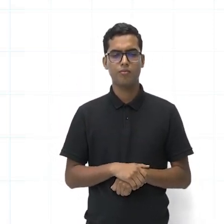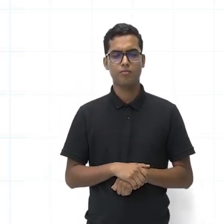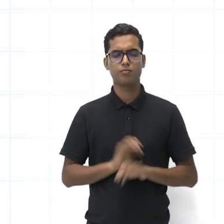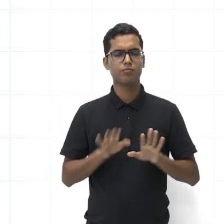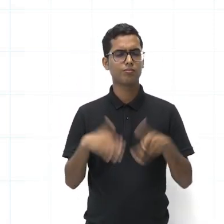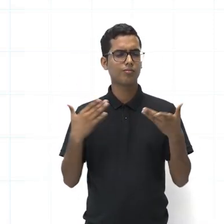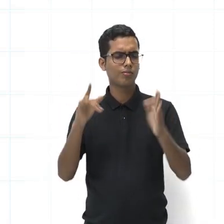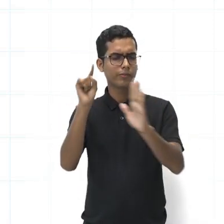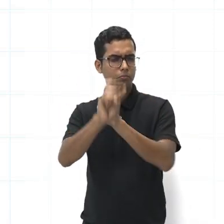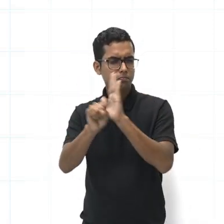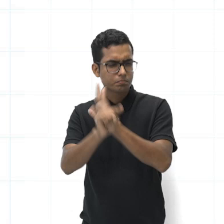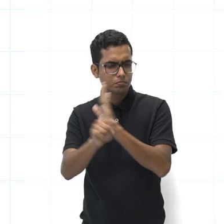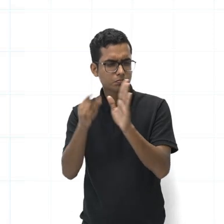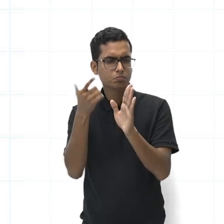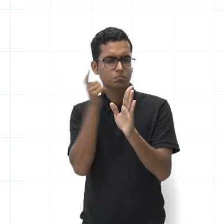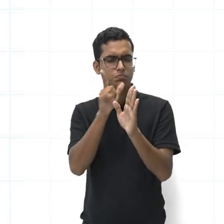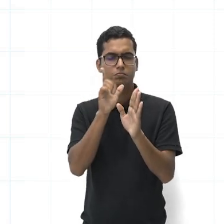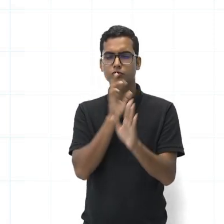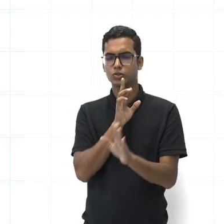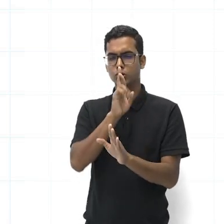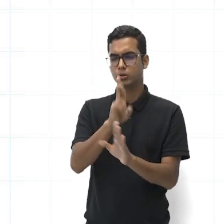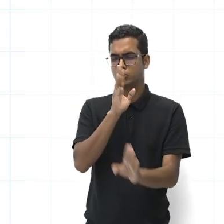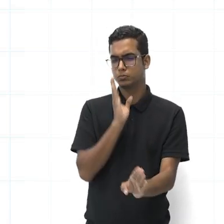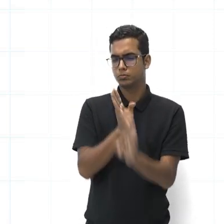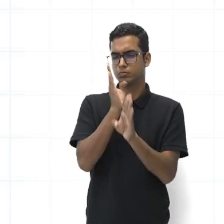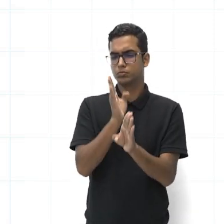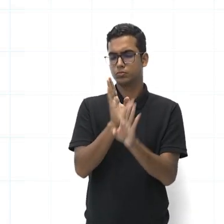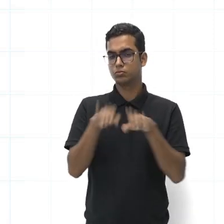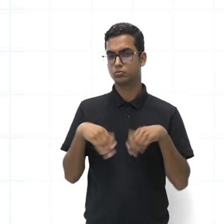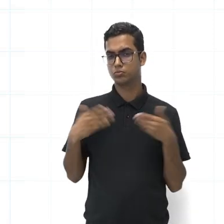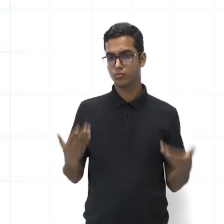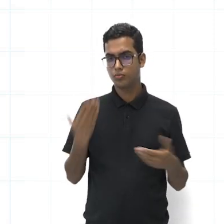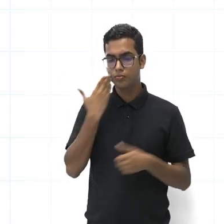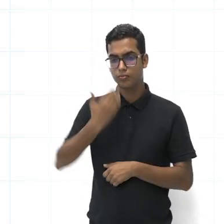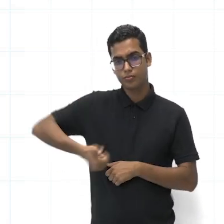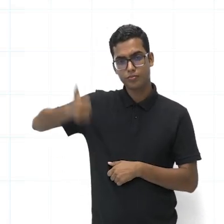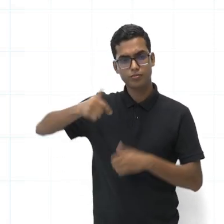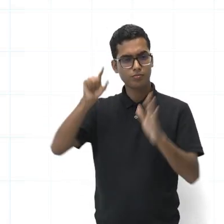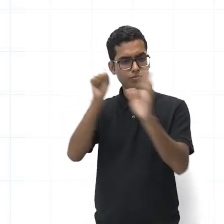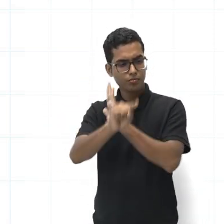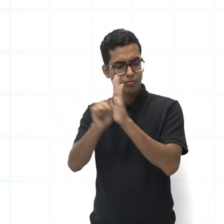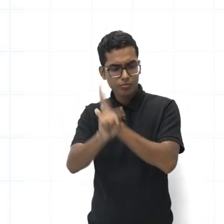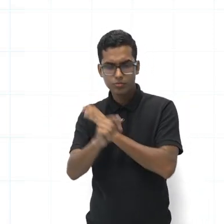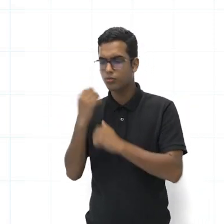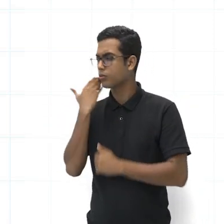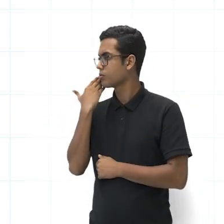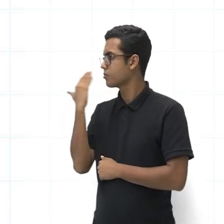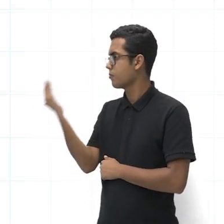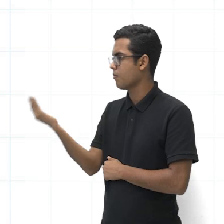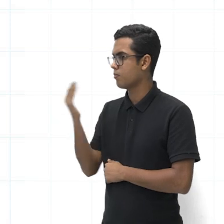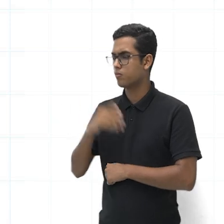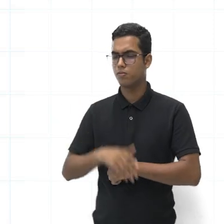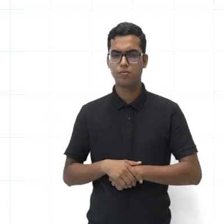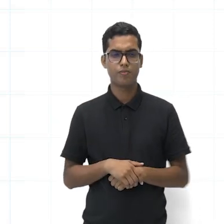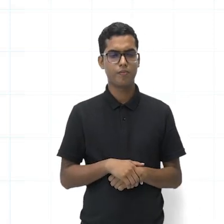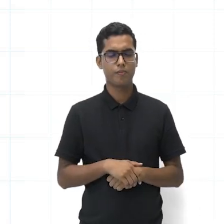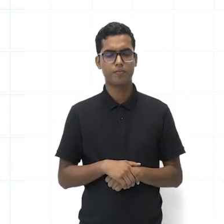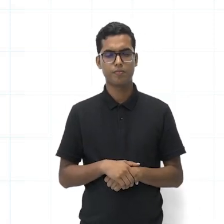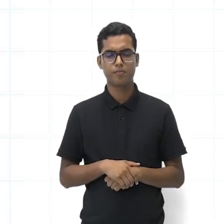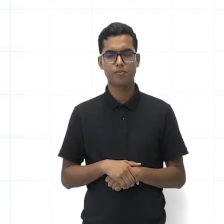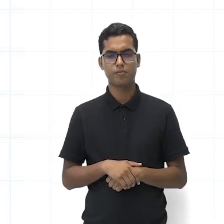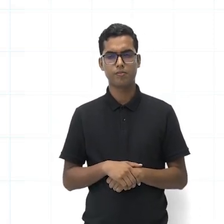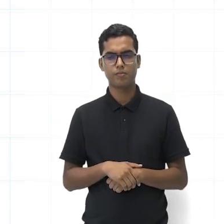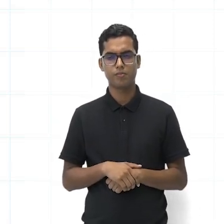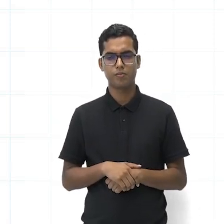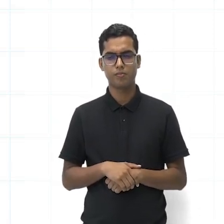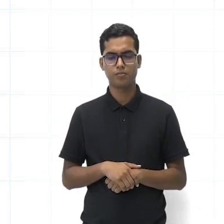quais perguntas irão orientar essas respostas? A primeira pergunta, então, todas elas aí utilizando as WH questions, né, ou